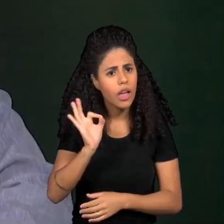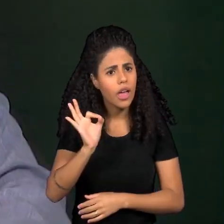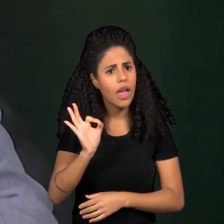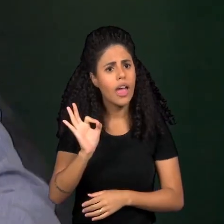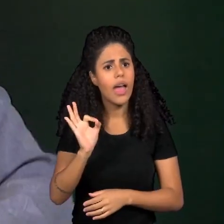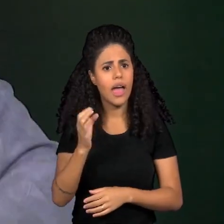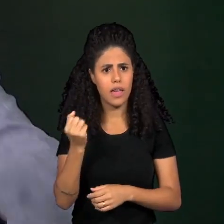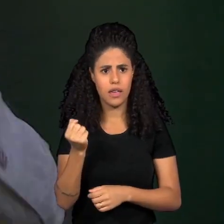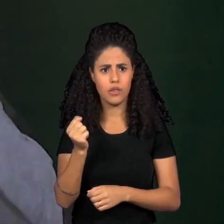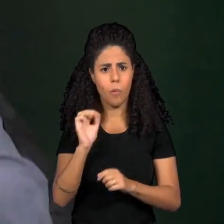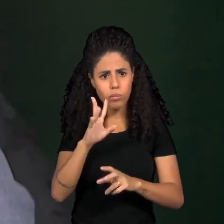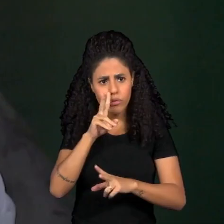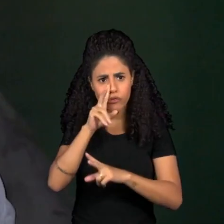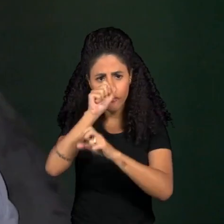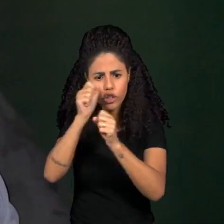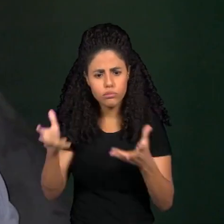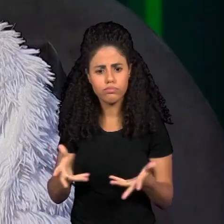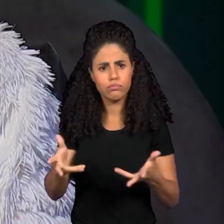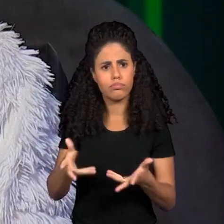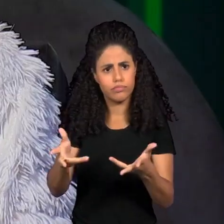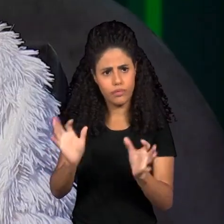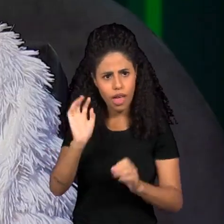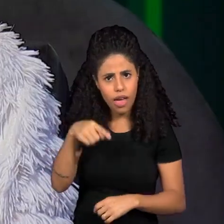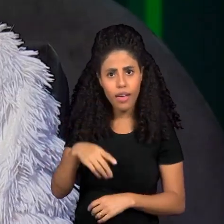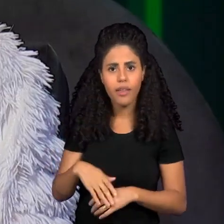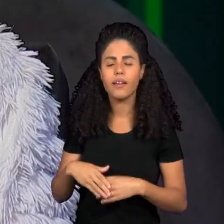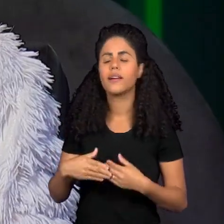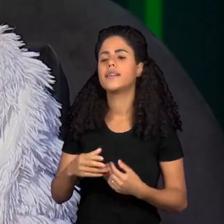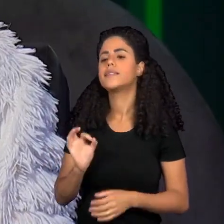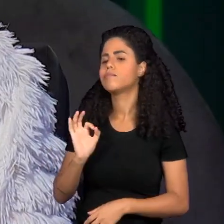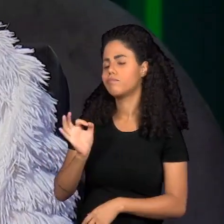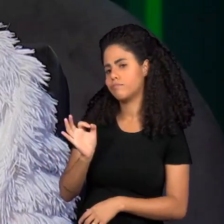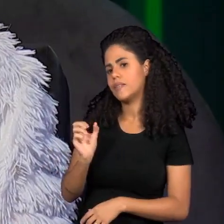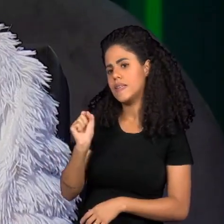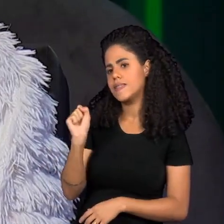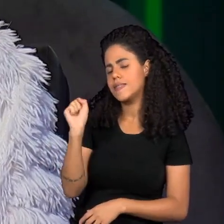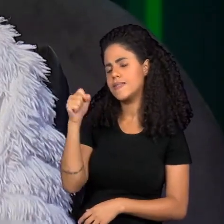tem potência para construir esse novo normal? Ele é único, mas ele é